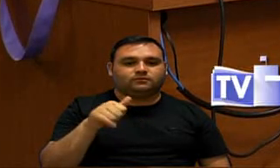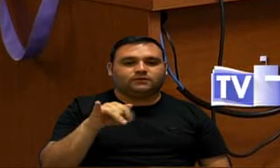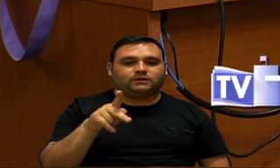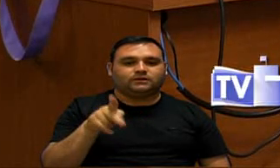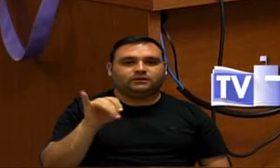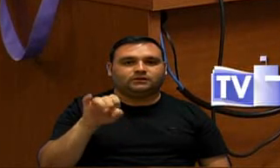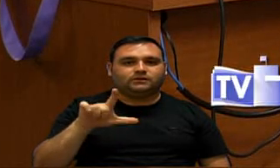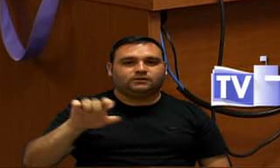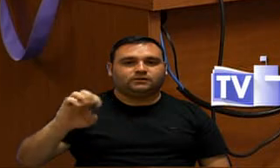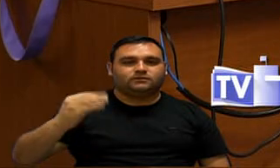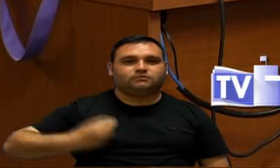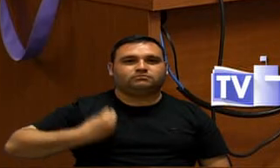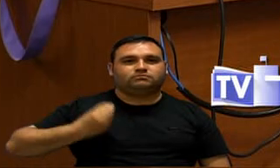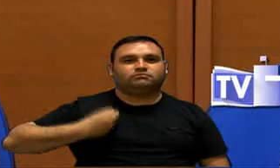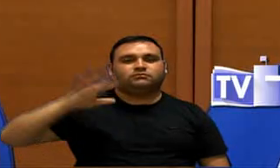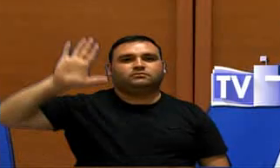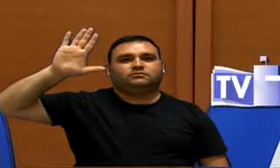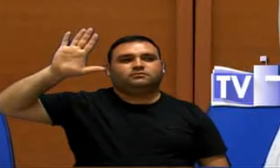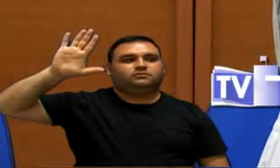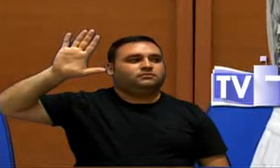Maikele. Presente.